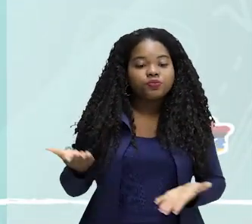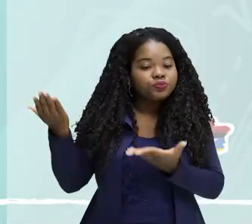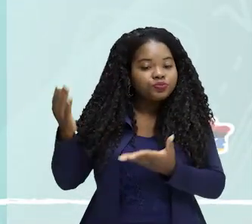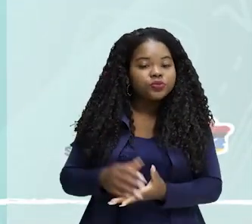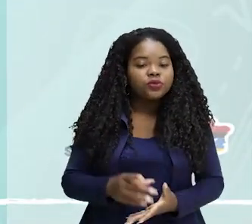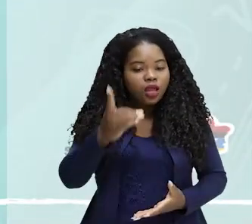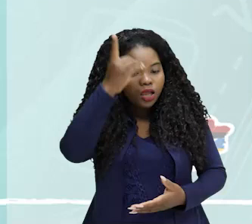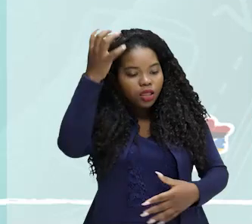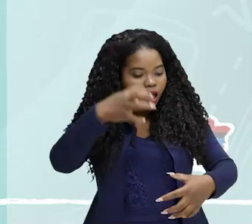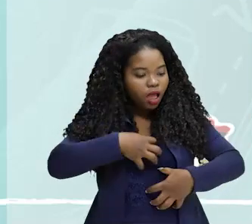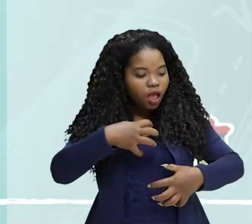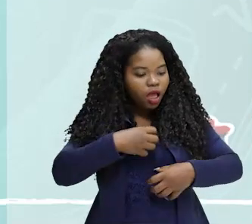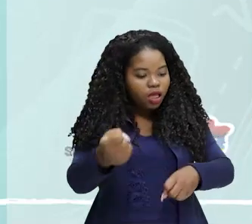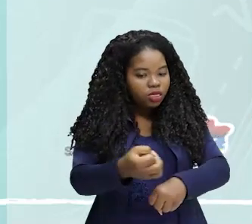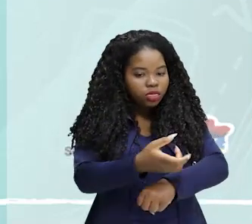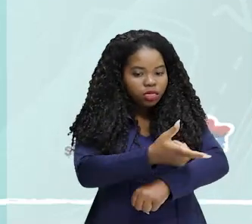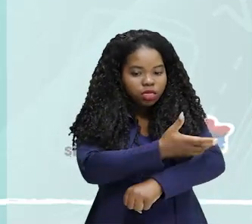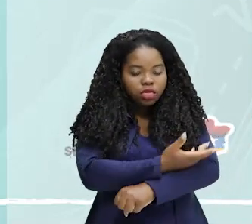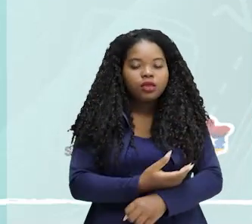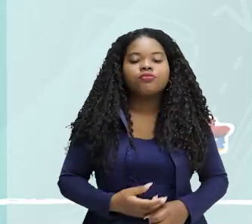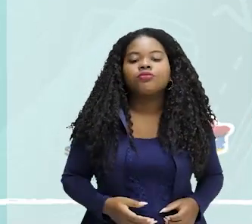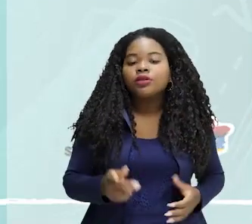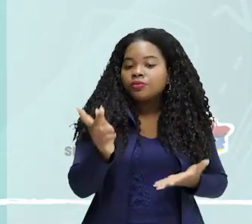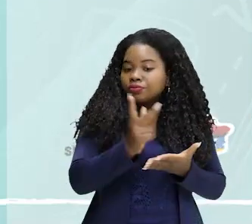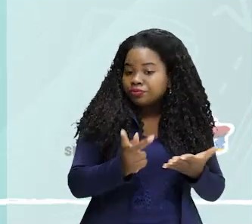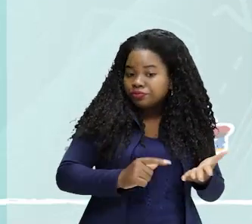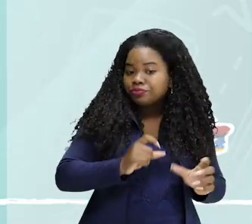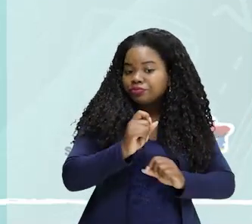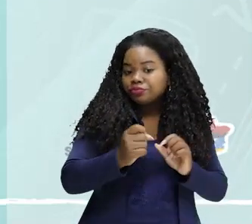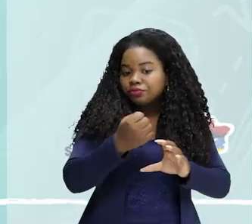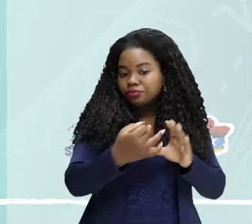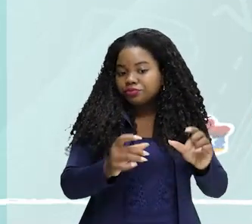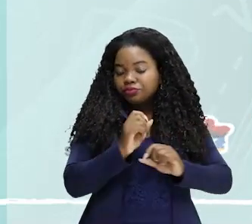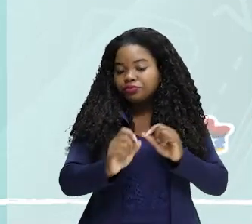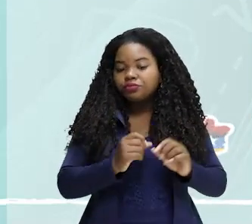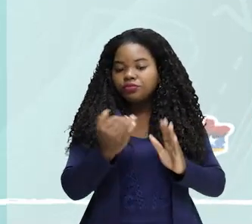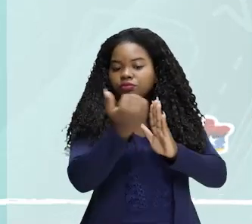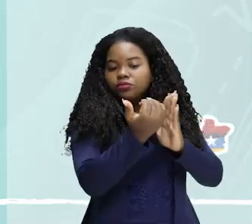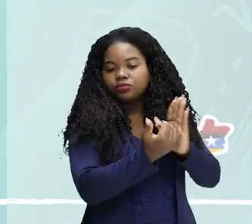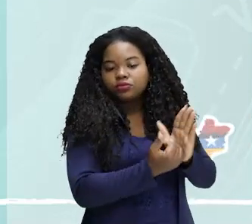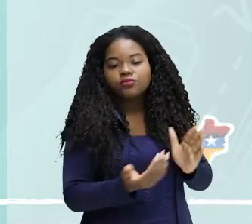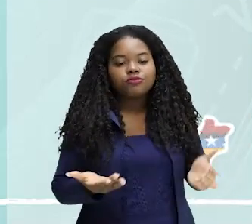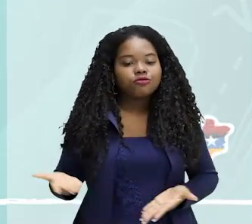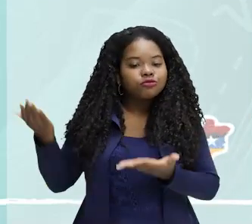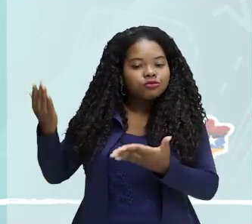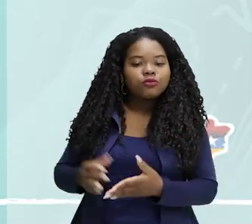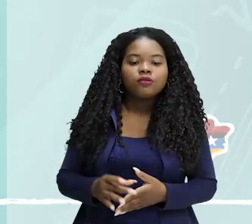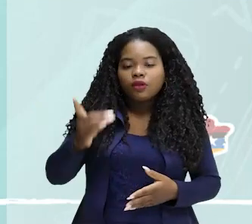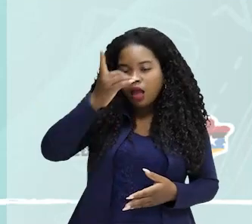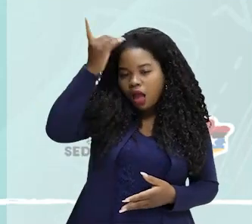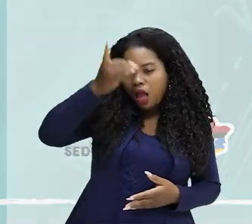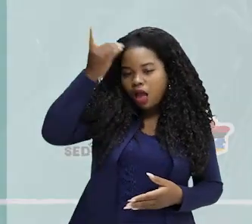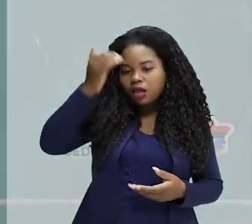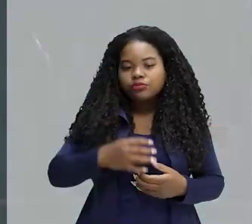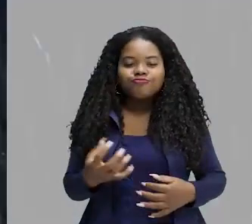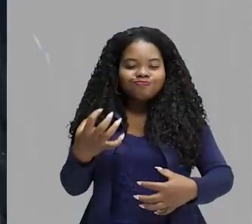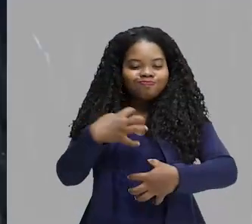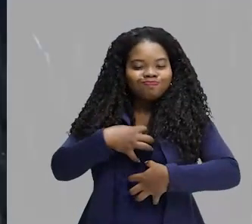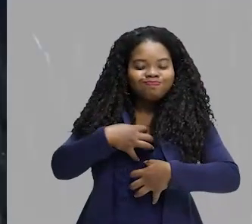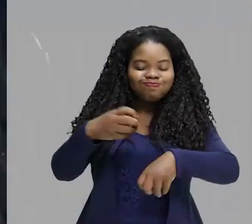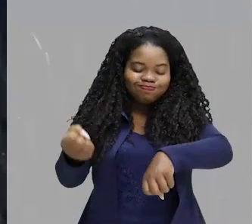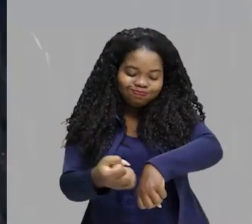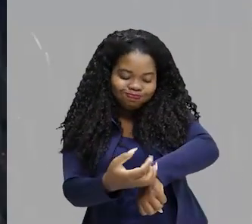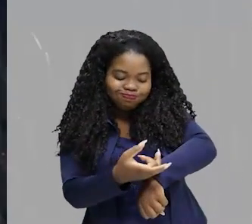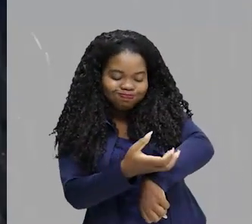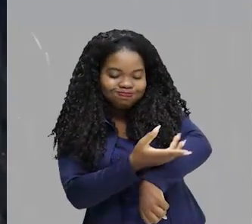ideias, sentimentos e emoções. A poesia, ela tem como características, a criatividade, a emoção,